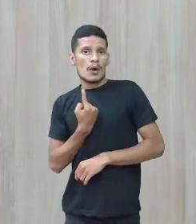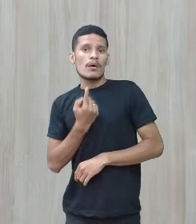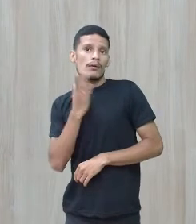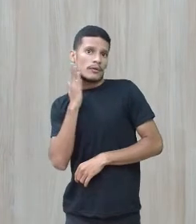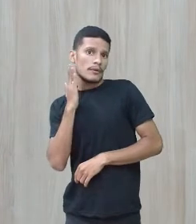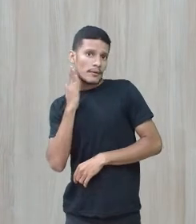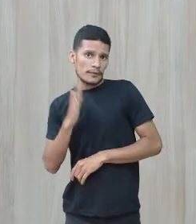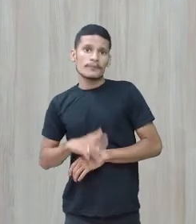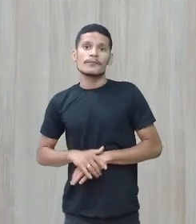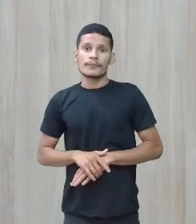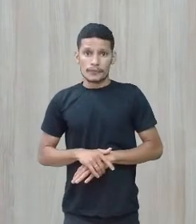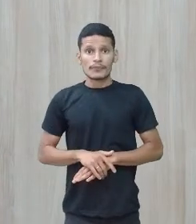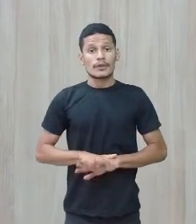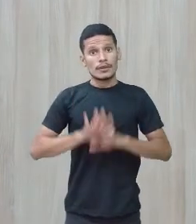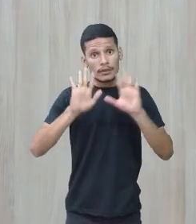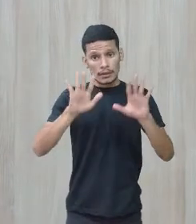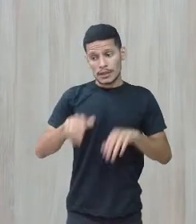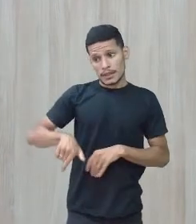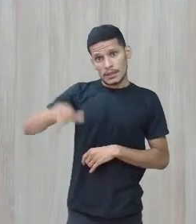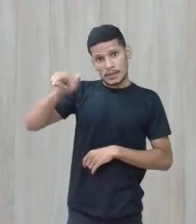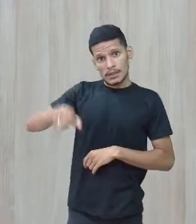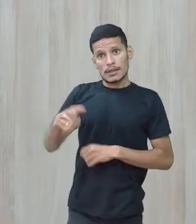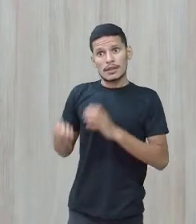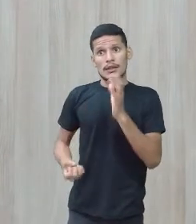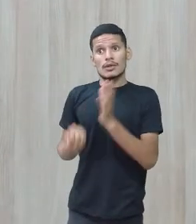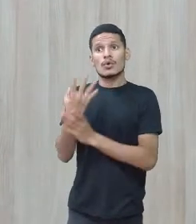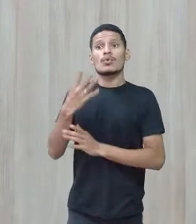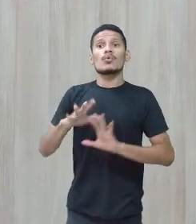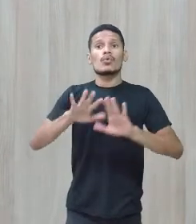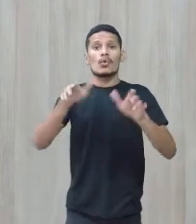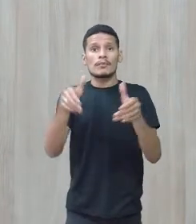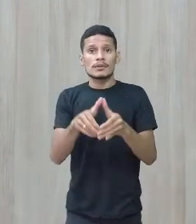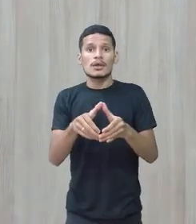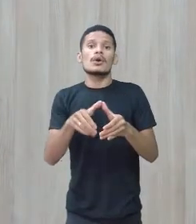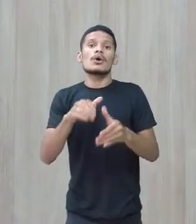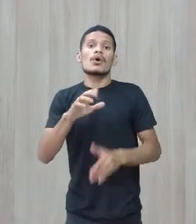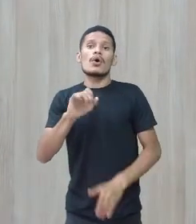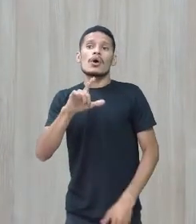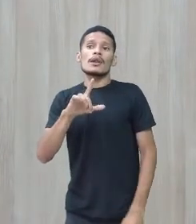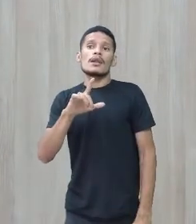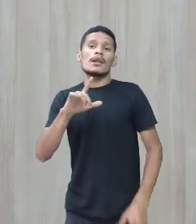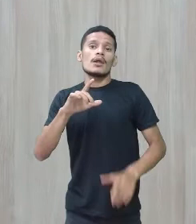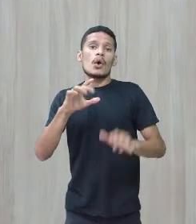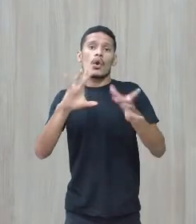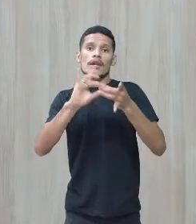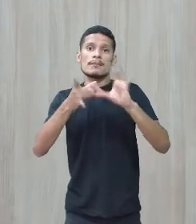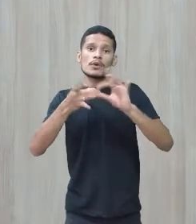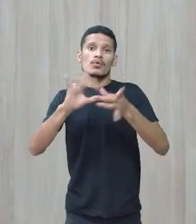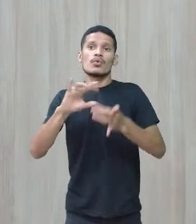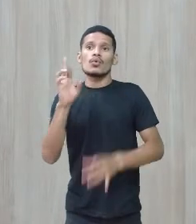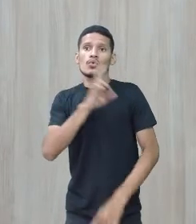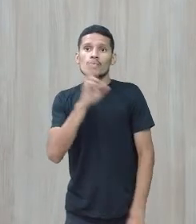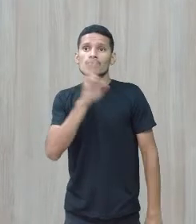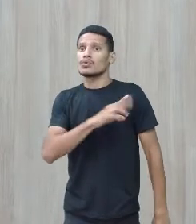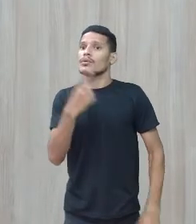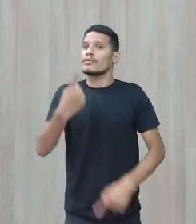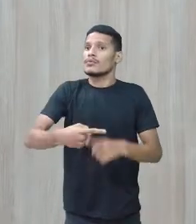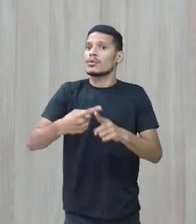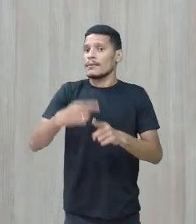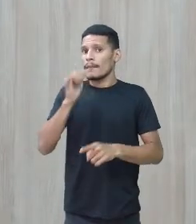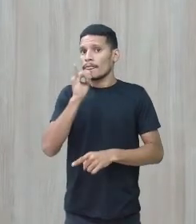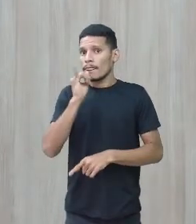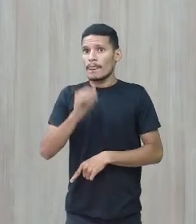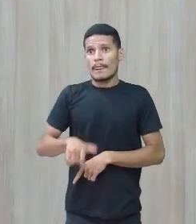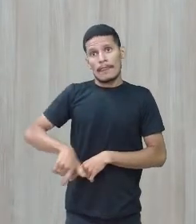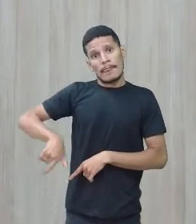né? Então foi aí que criou-se o Comitê Olímpico Russo, porque eles